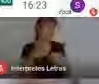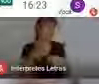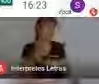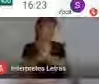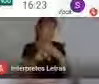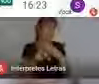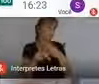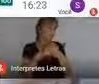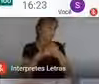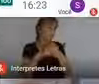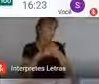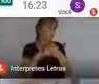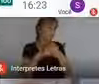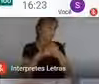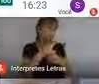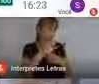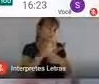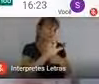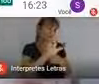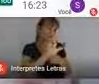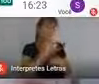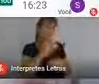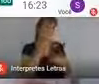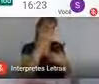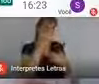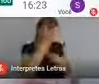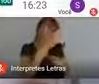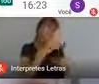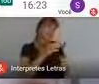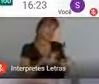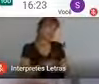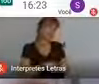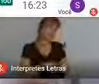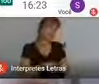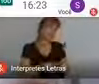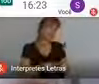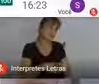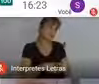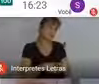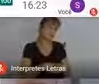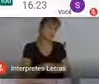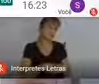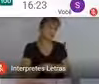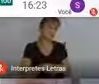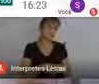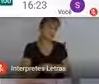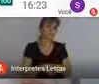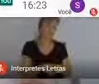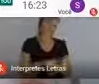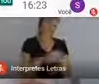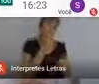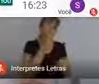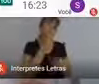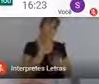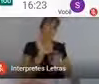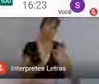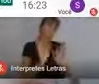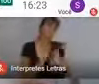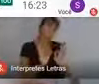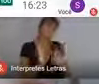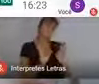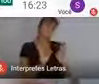Marcelo para participar desse evento, que é um evento lindo, né? Um evento muito bem organizado, como demonstrou a